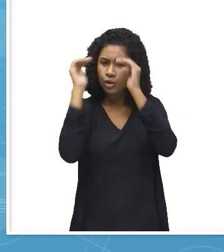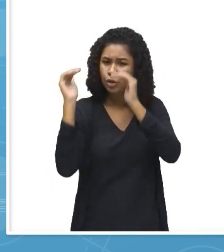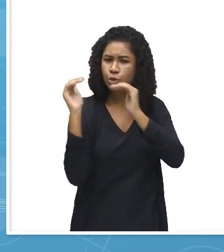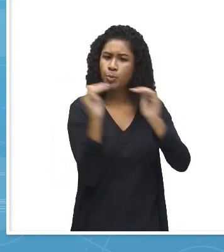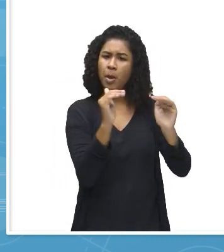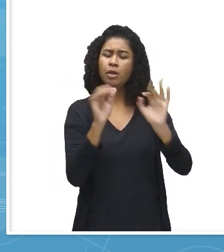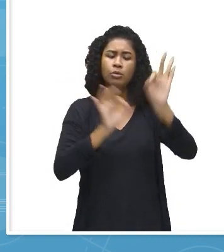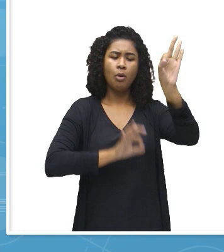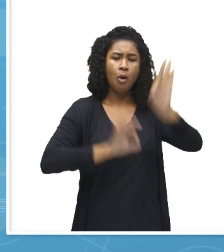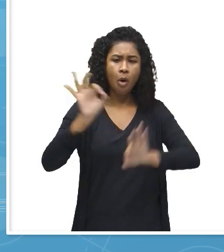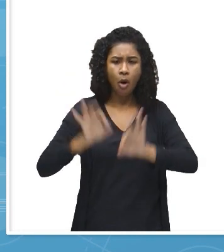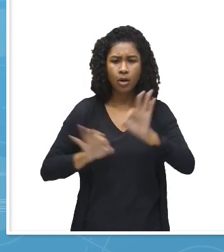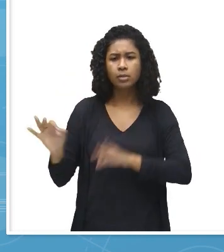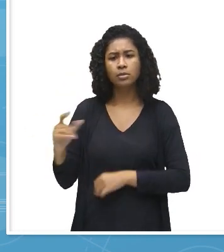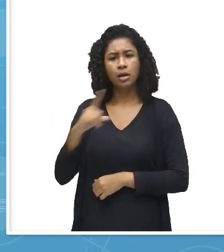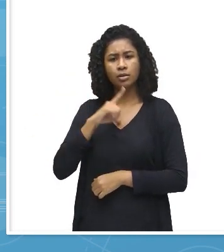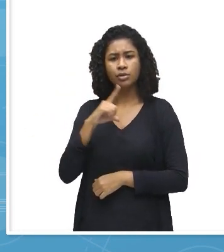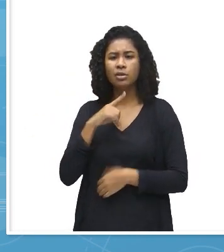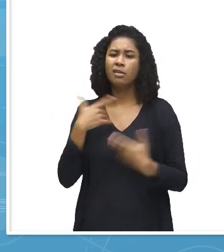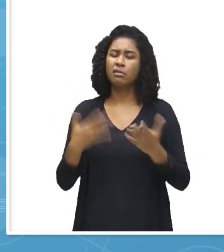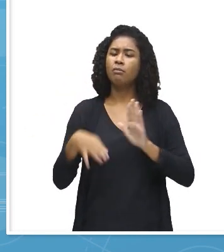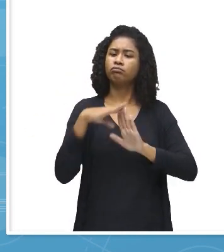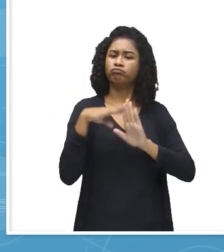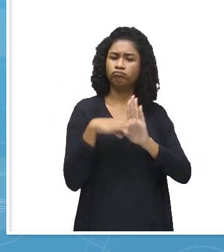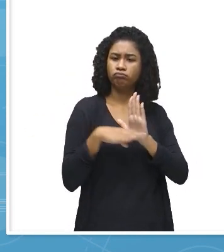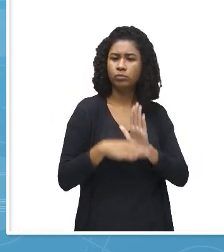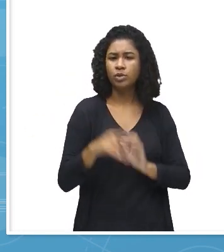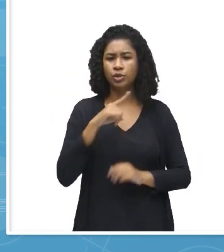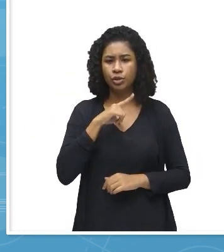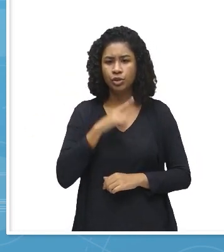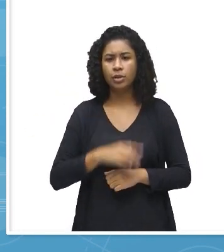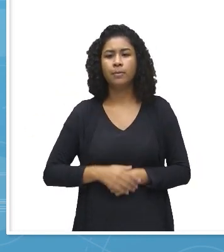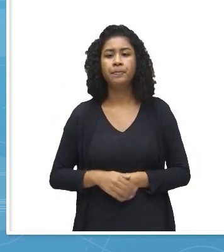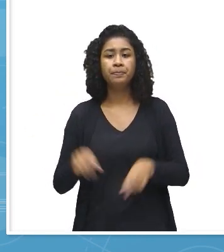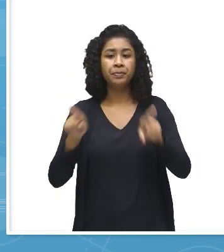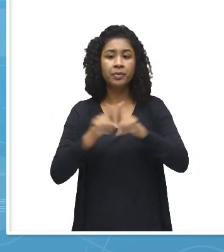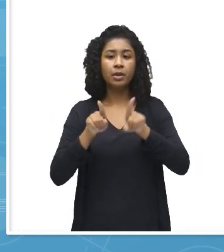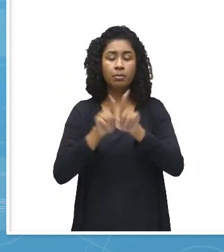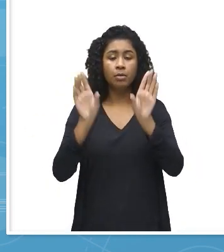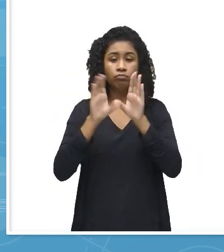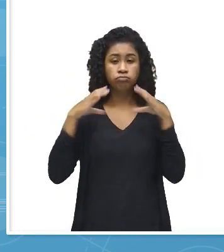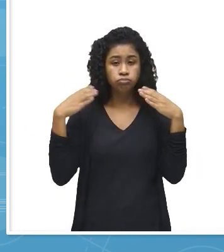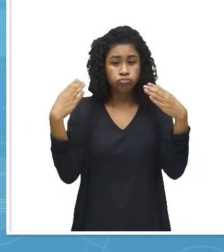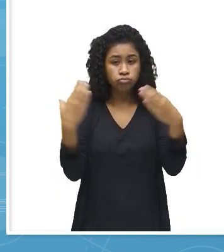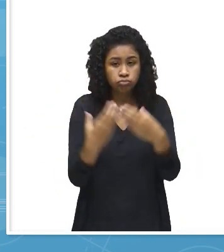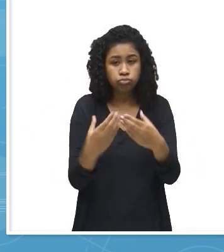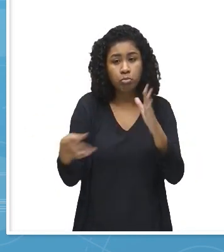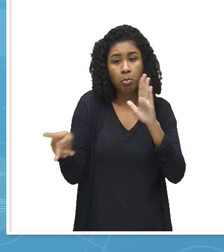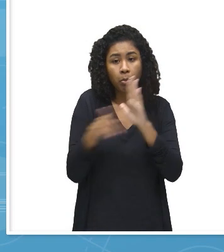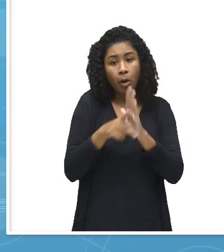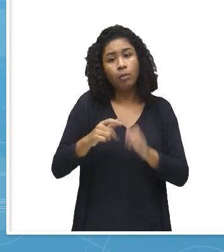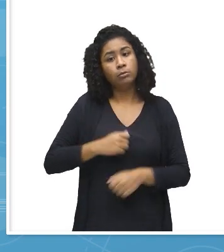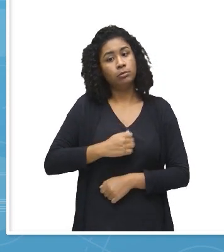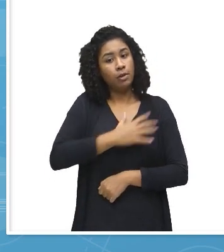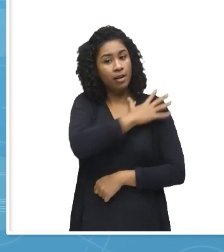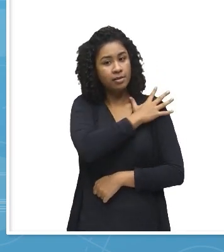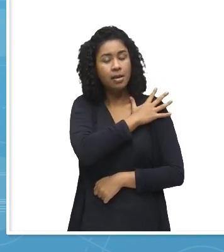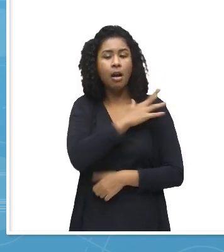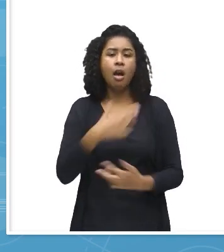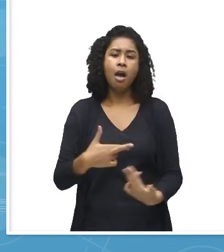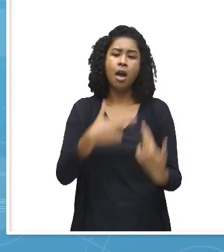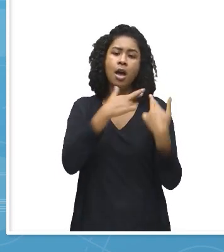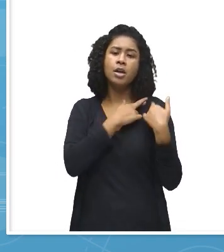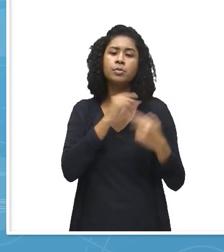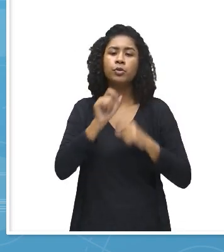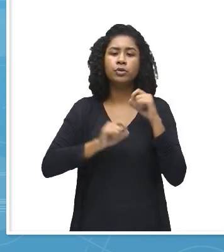Então eles eram extremamente militarizados. As assembleias de guerreiros eram responsáveis aí, né, por